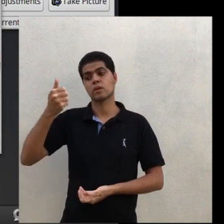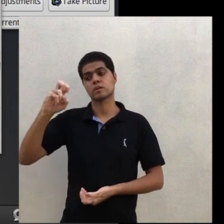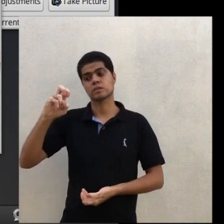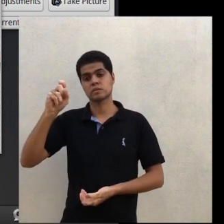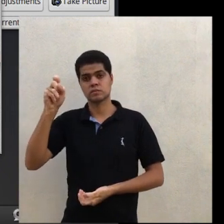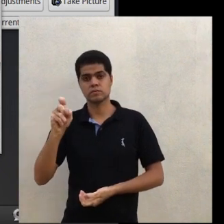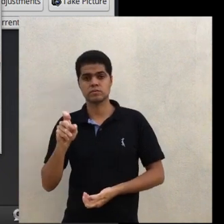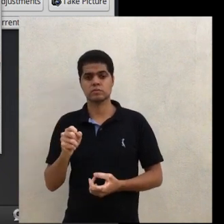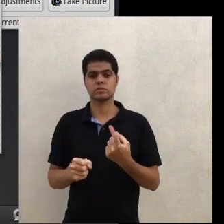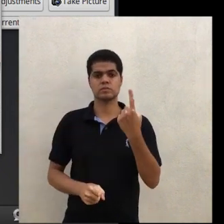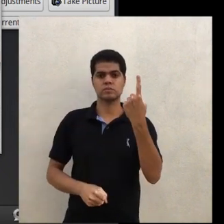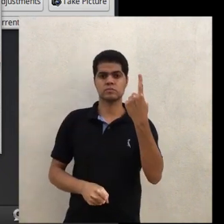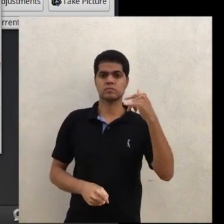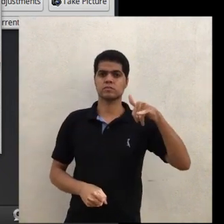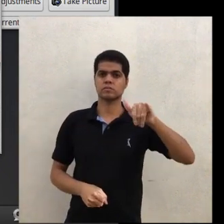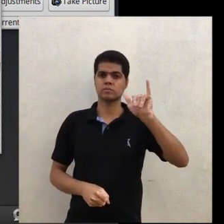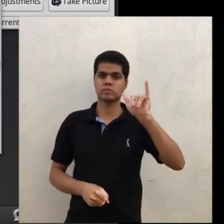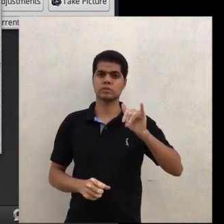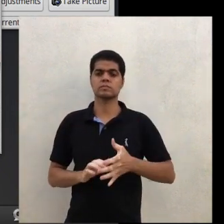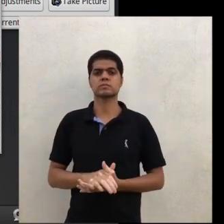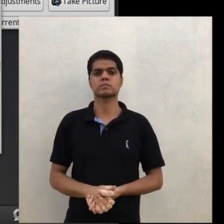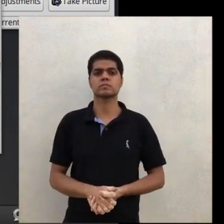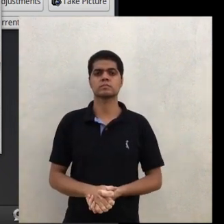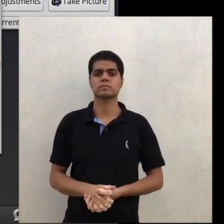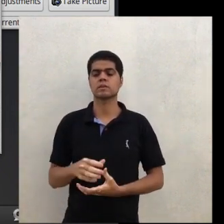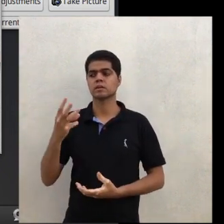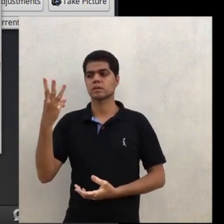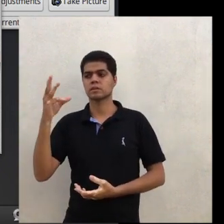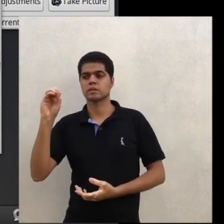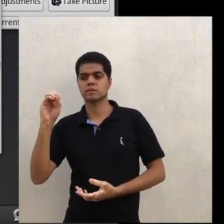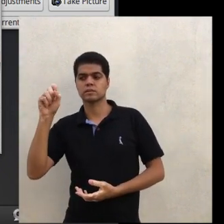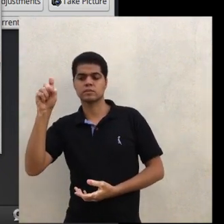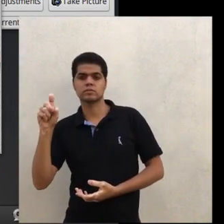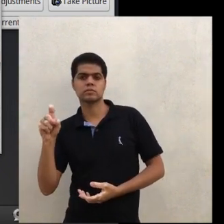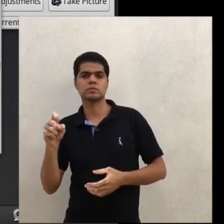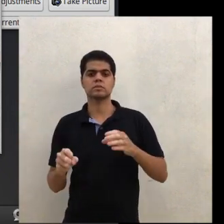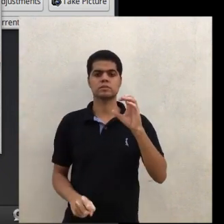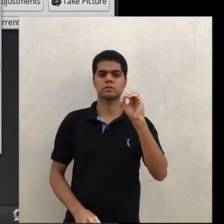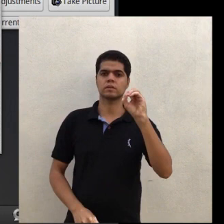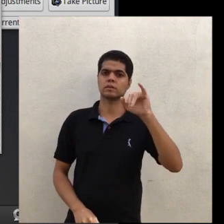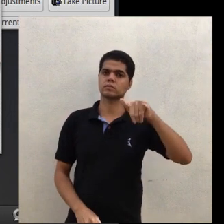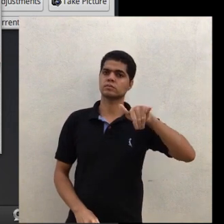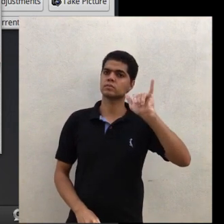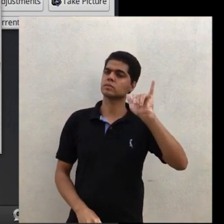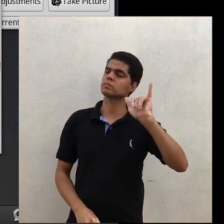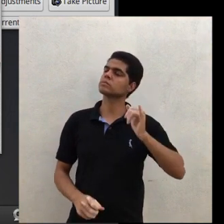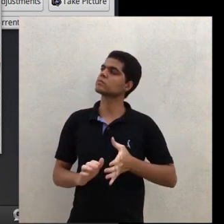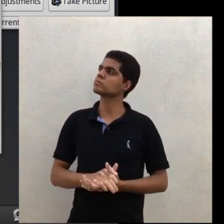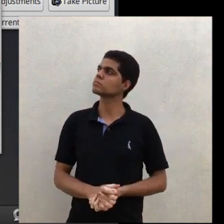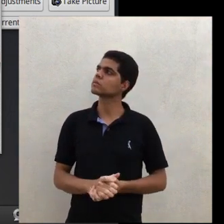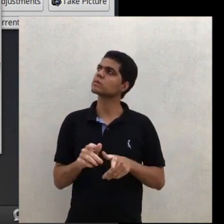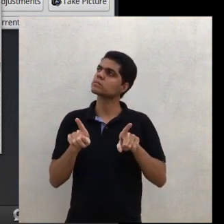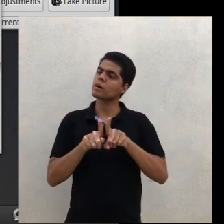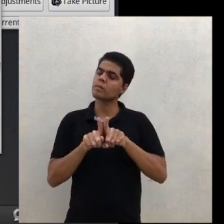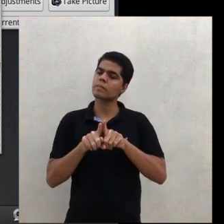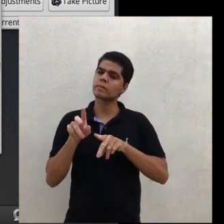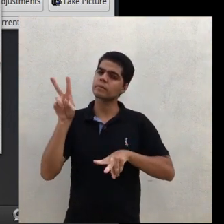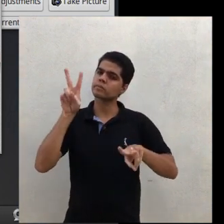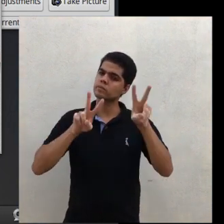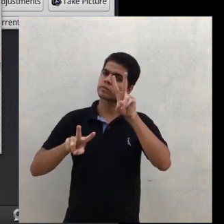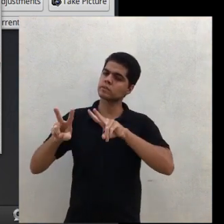30 do x e 0 do y. A área debaixo dessa curva vermelha aqui é o que define a experiência média, é